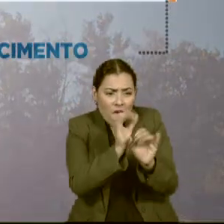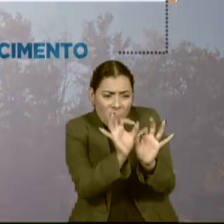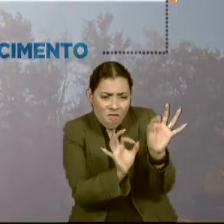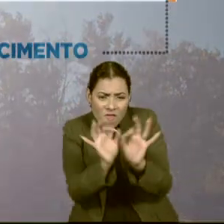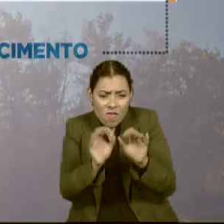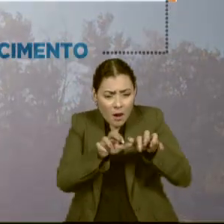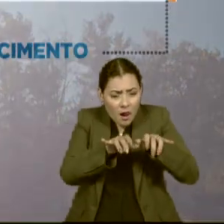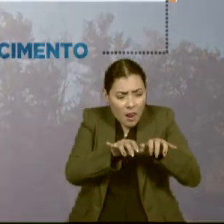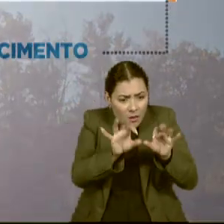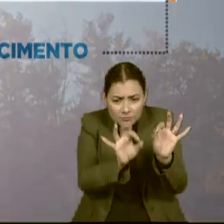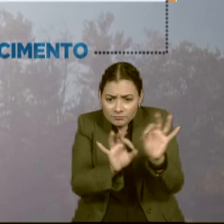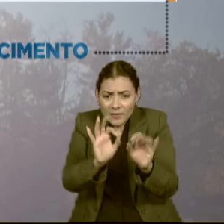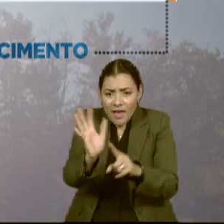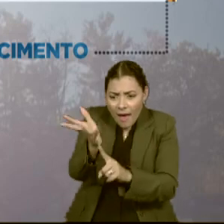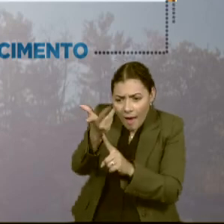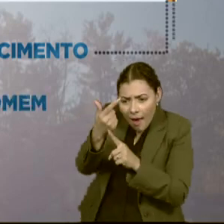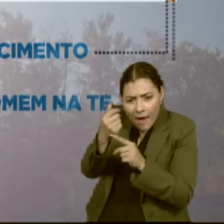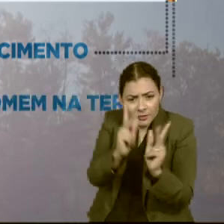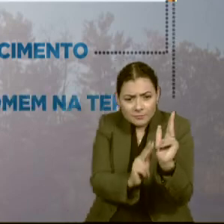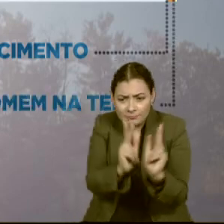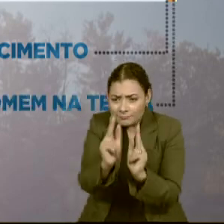Fazer arte é com eles.